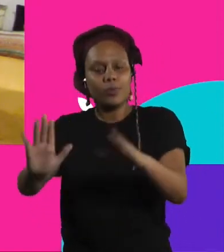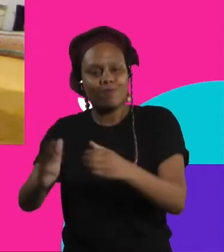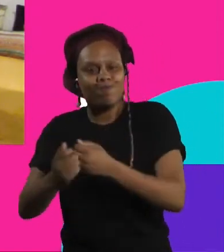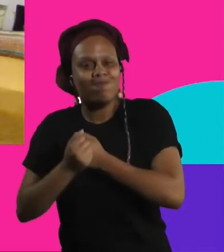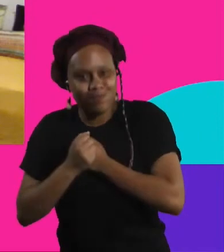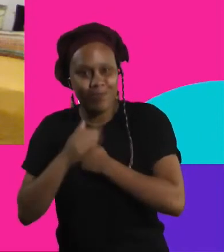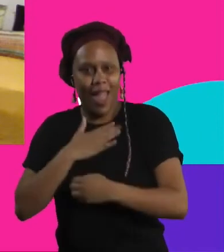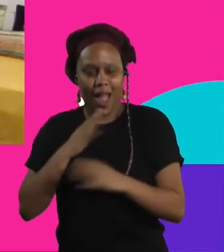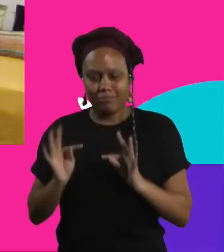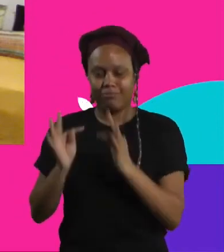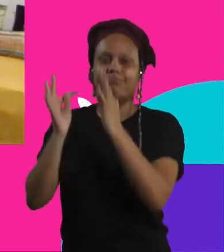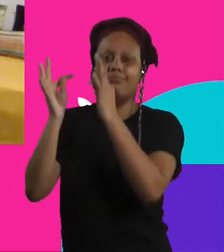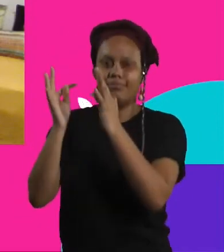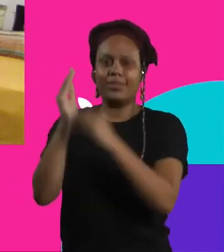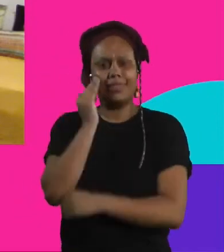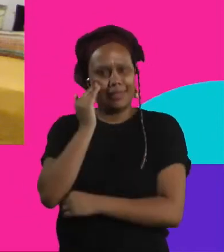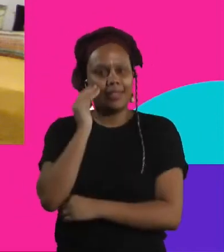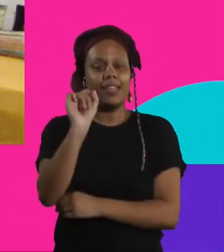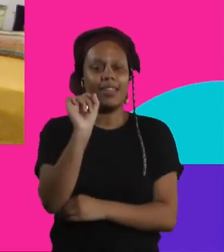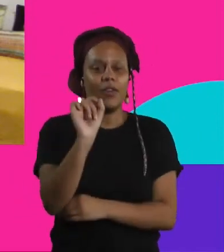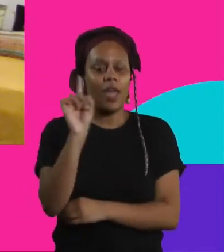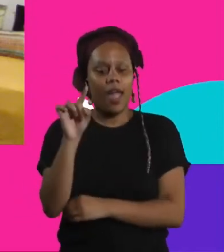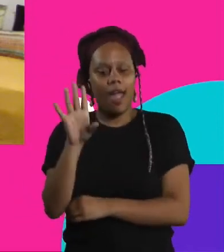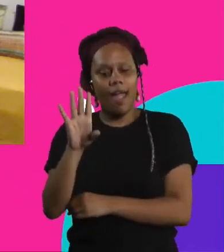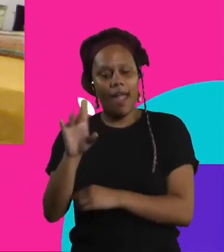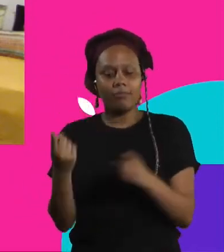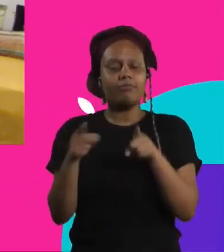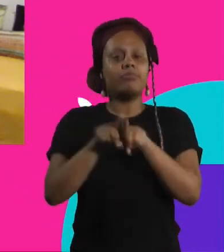menor dúvida, né? Entender que a tecnologia é uma aliada e não uma